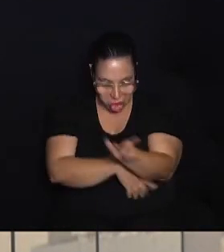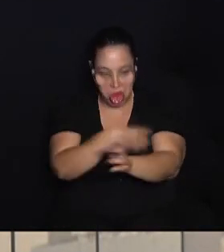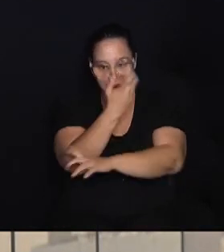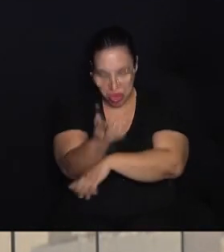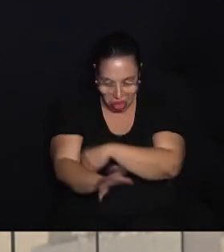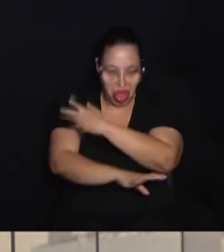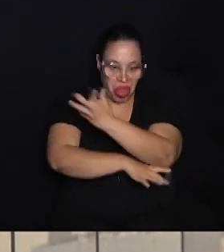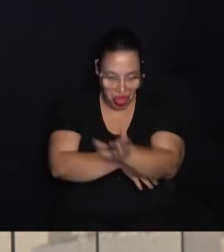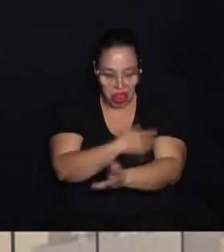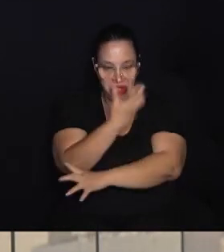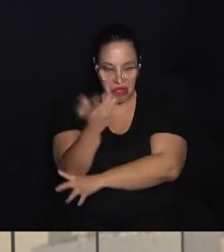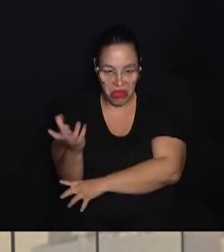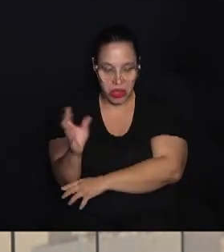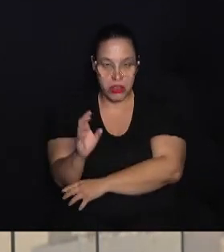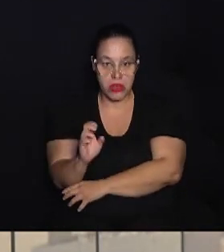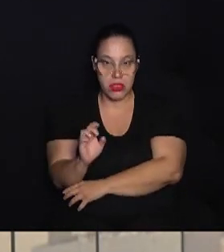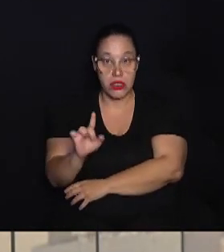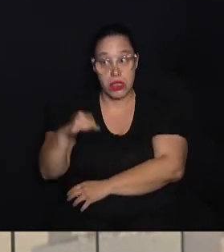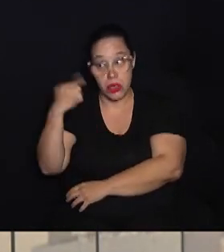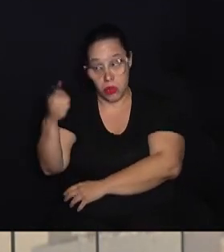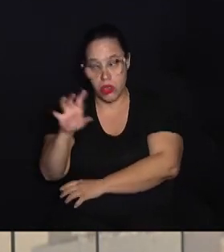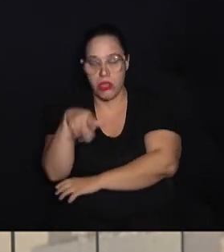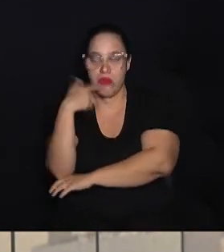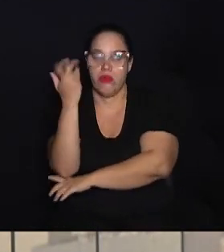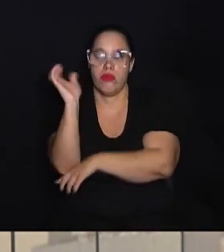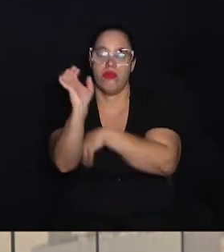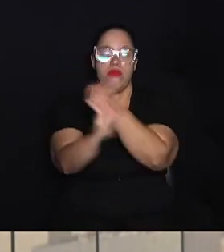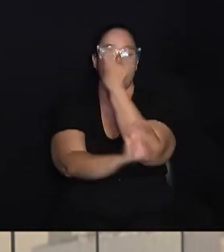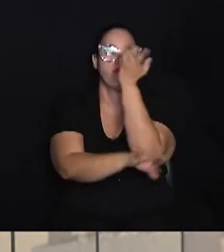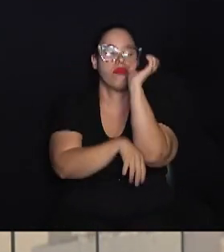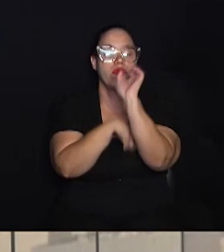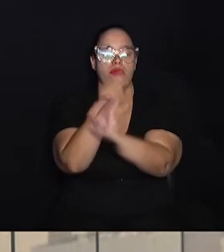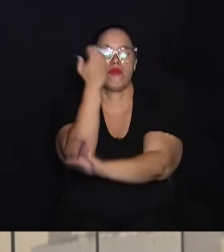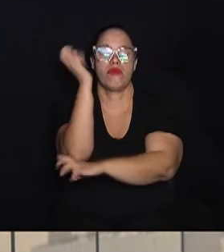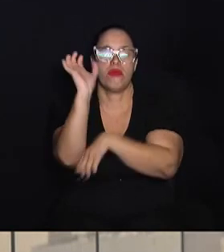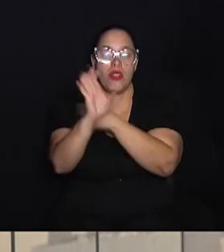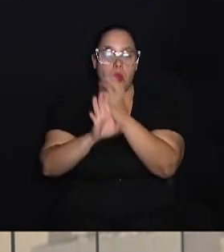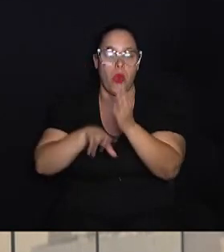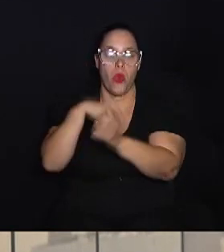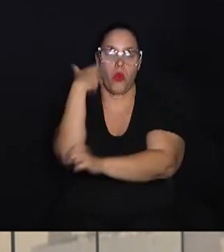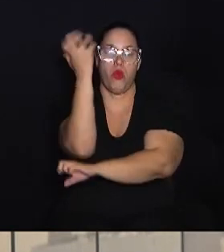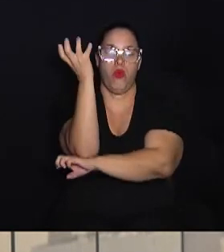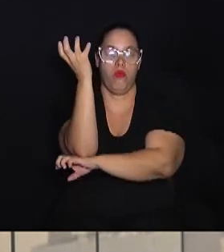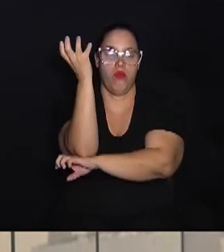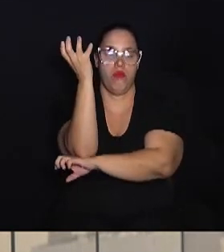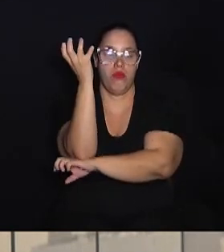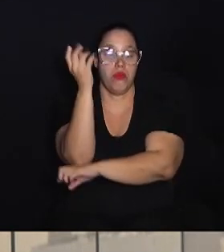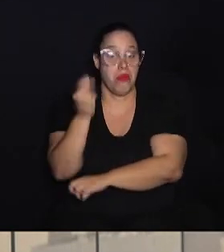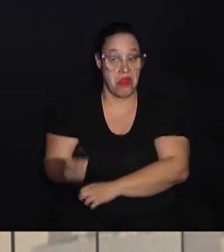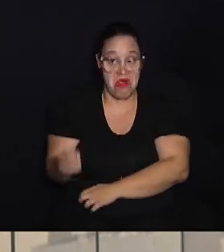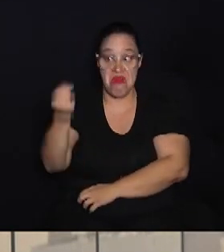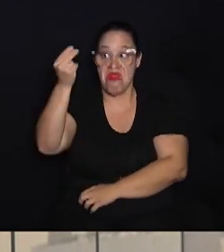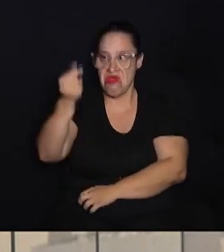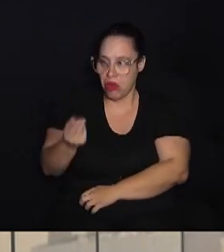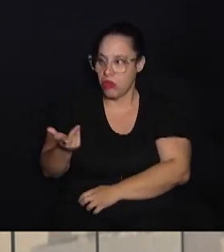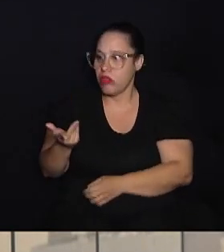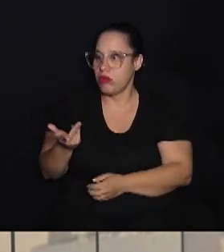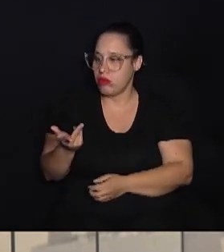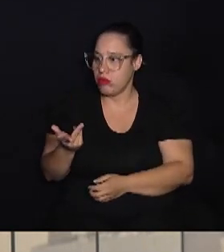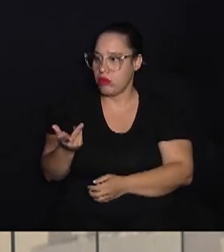floresta em pé, por outro lado, outras pesquisas também mostram que a floresta em pé, ela dá muito mais lucro e tem muito